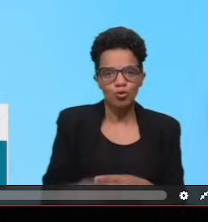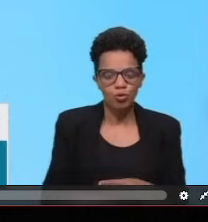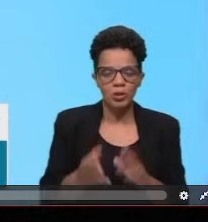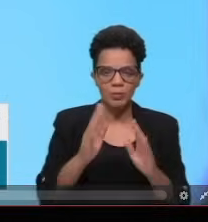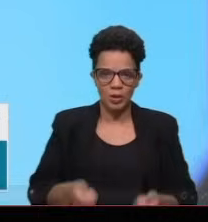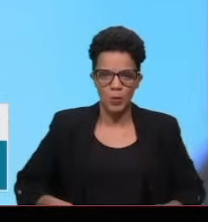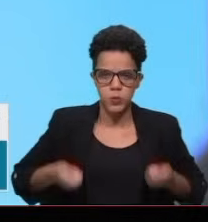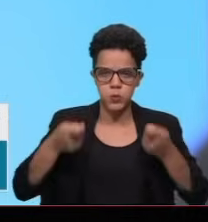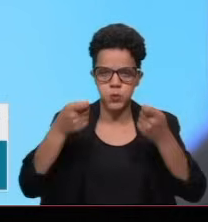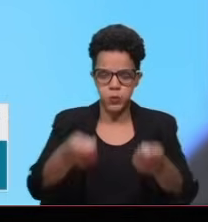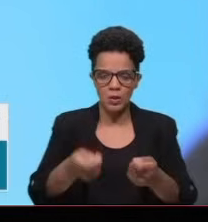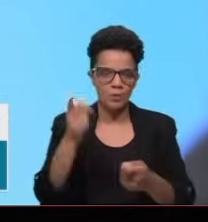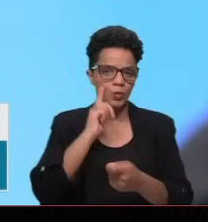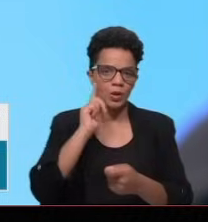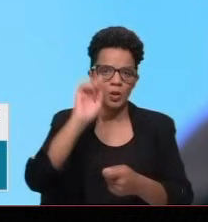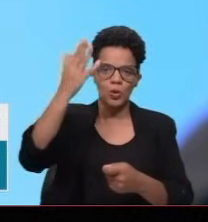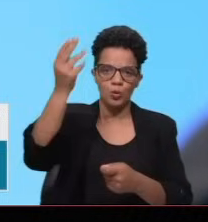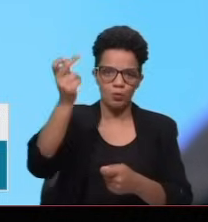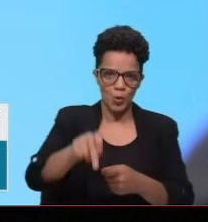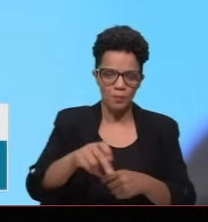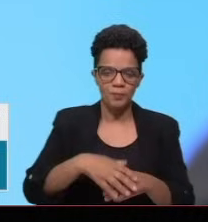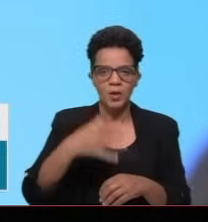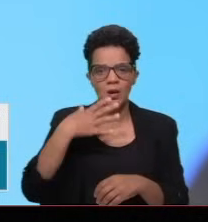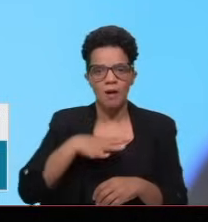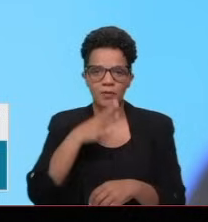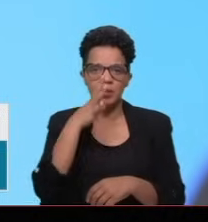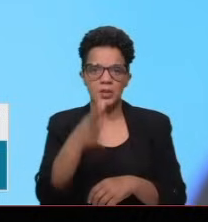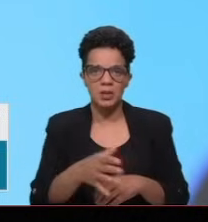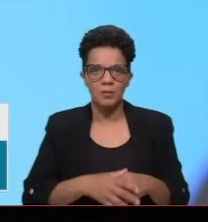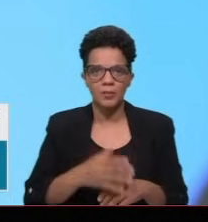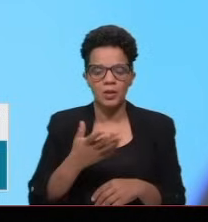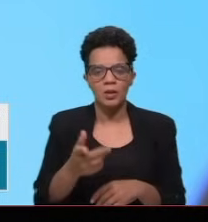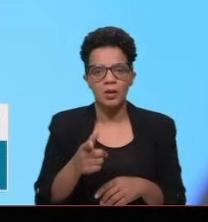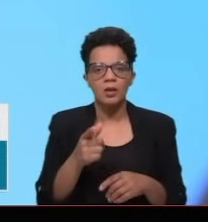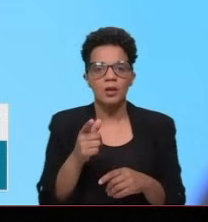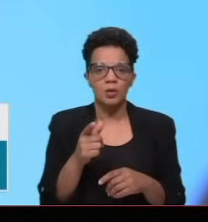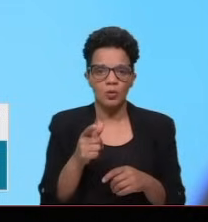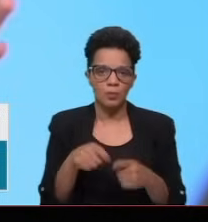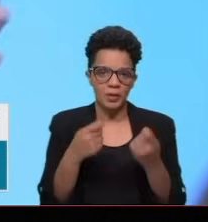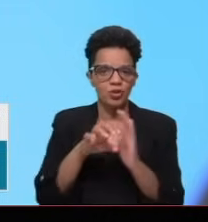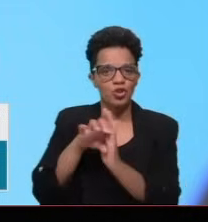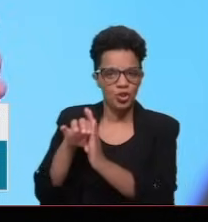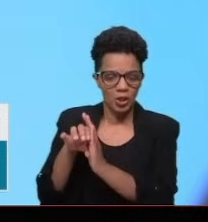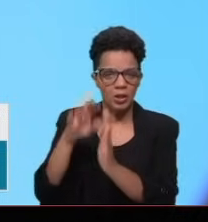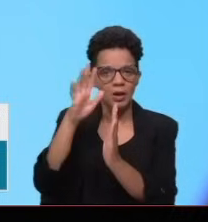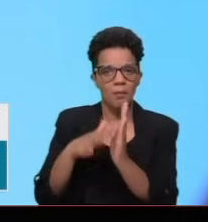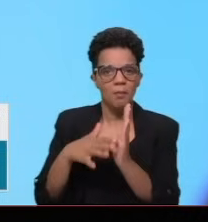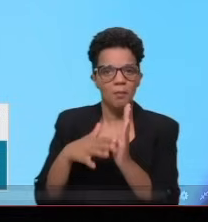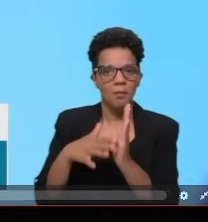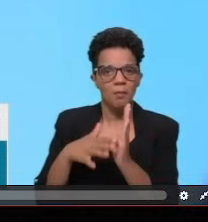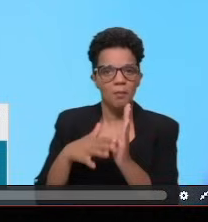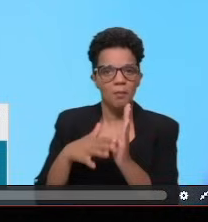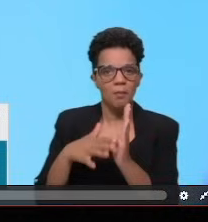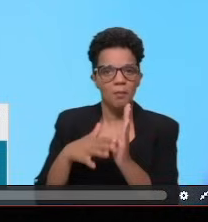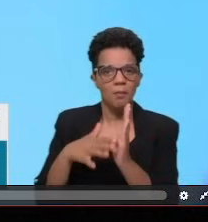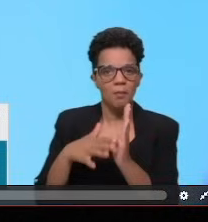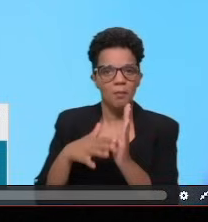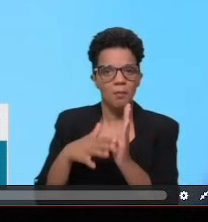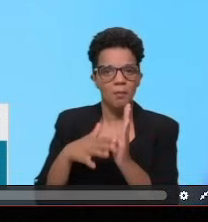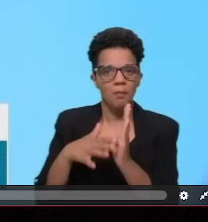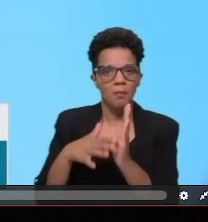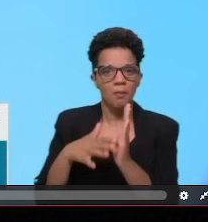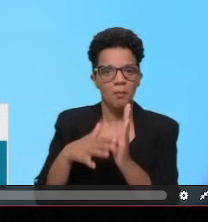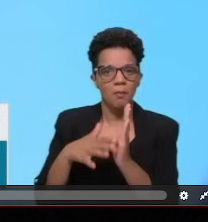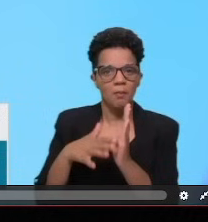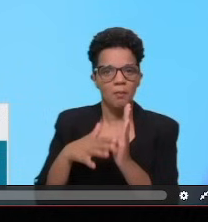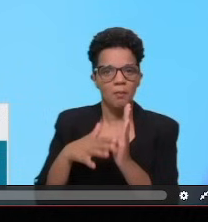acontecer e é fundamental que aconteça eu queria só registrar que o Dr sanger Correia tem como planos e como visão para parece um puto 12